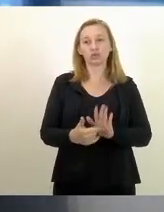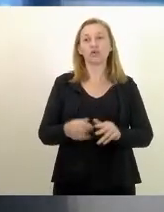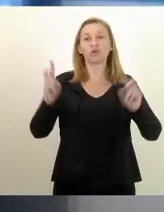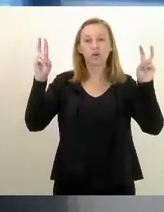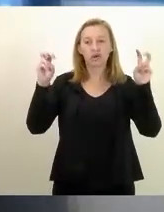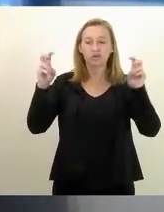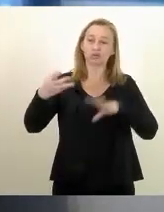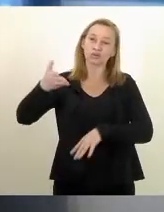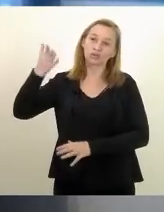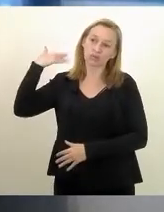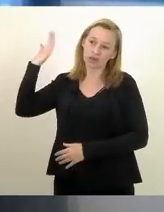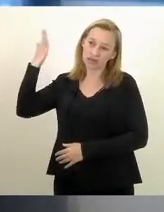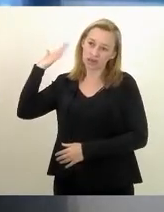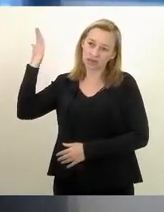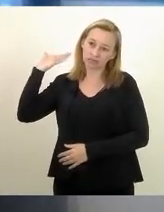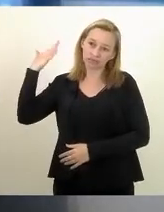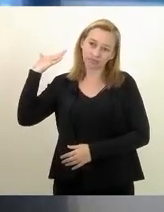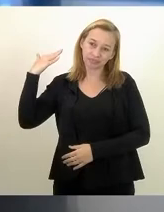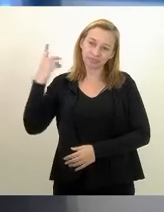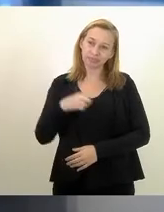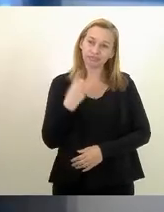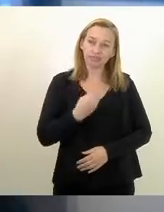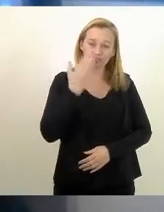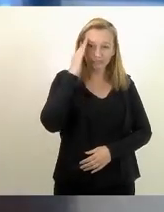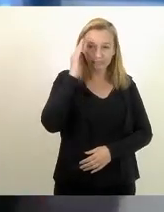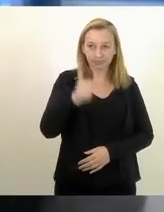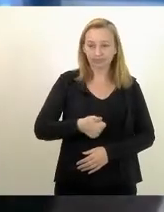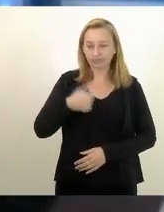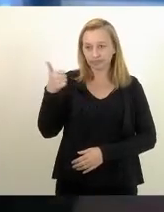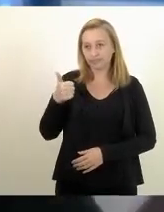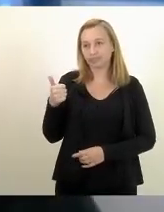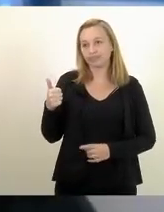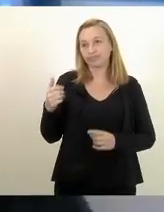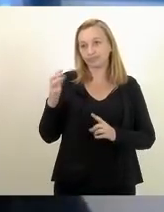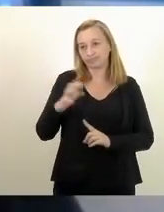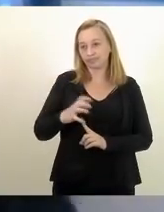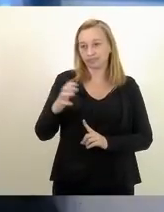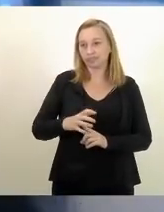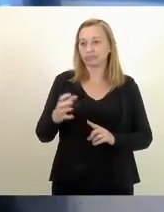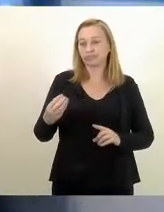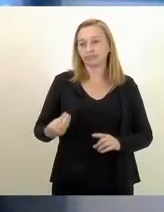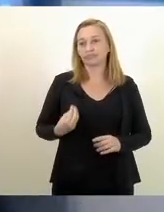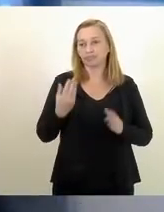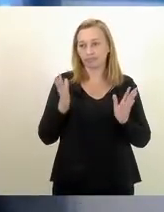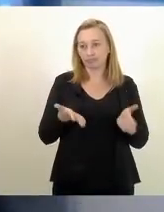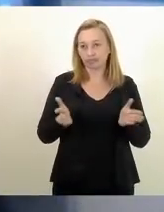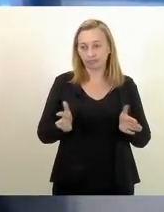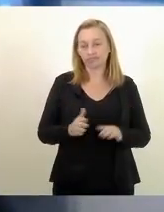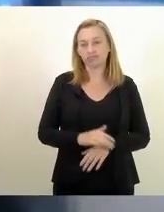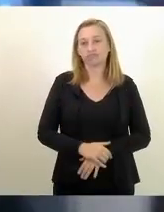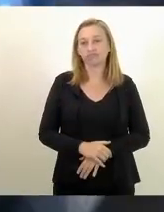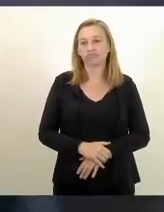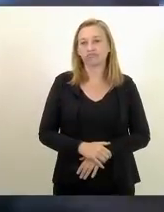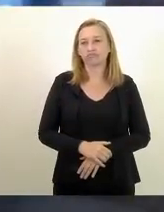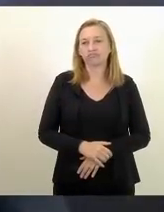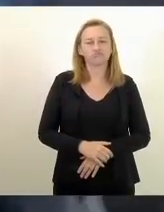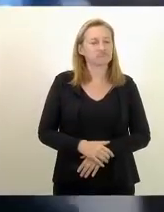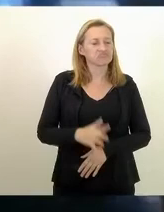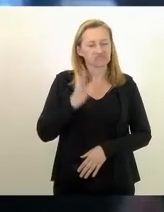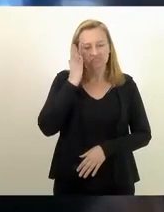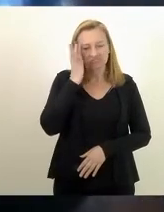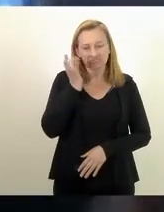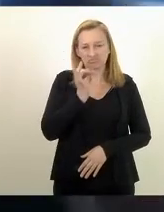do passado para nós entendermos melhor as opressões do presente quem não entende